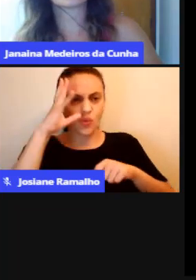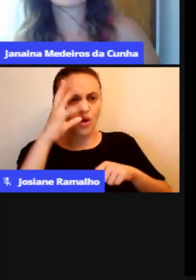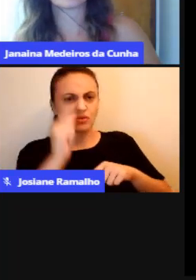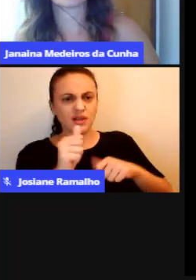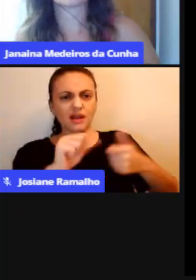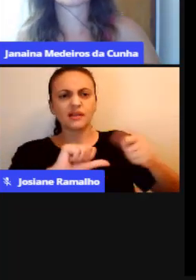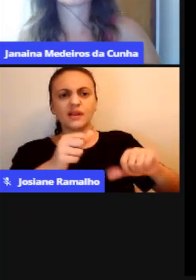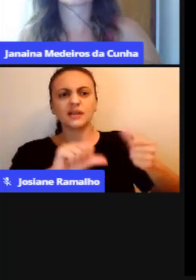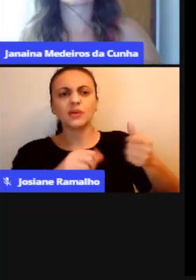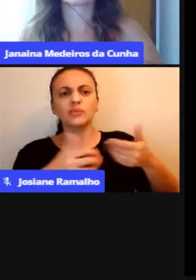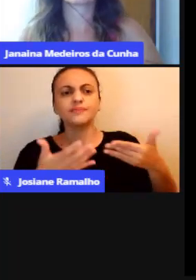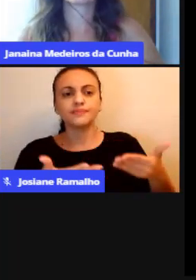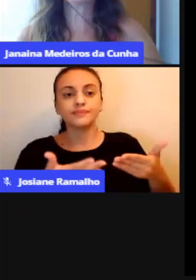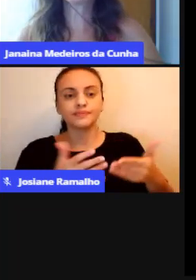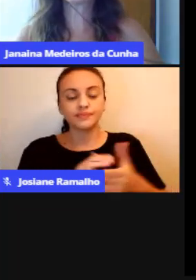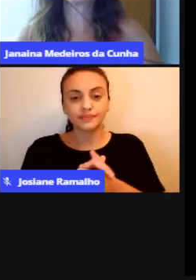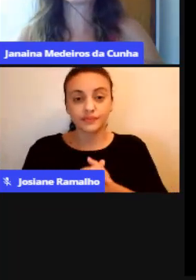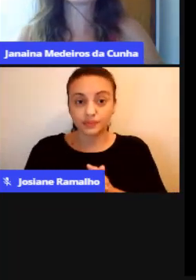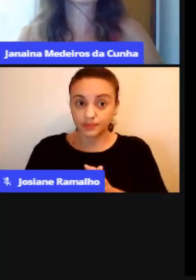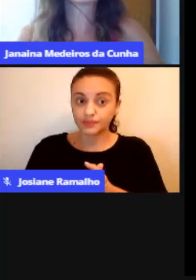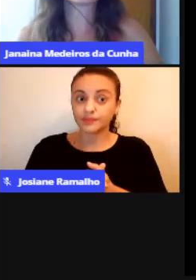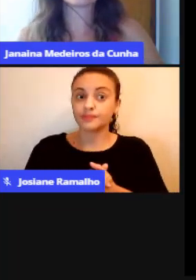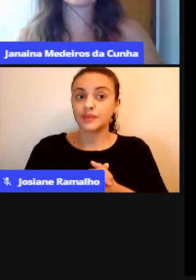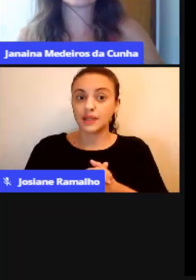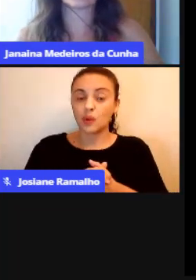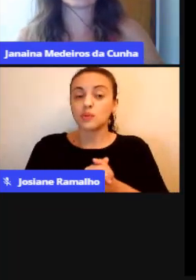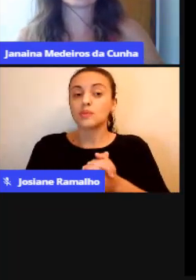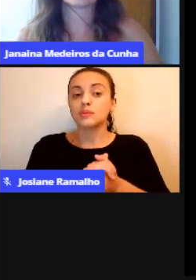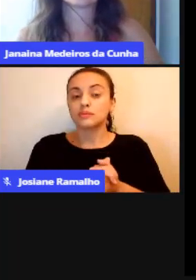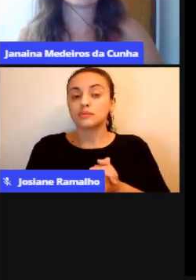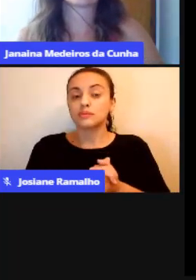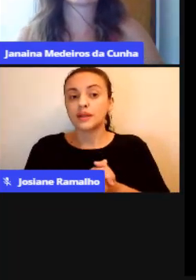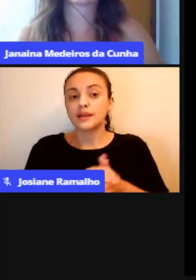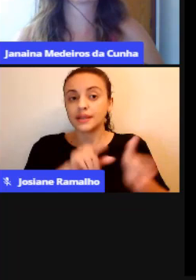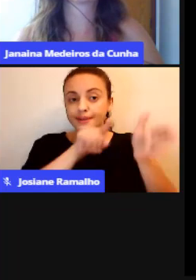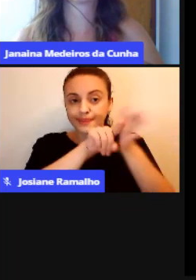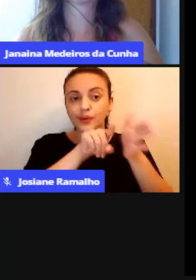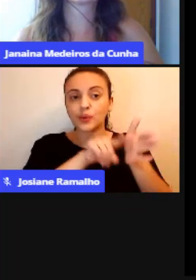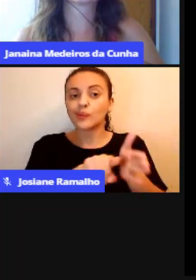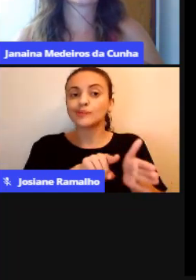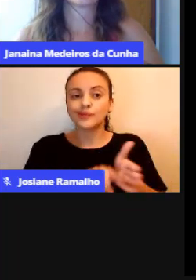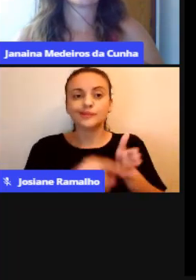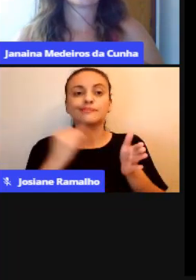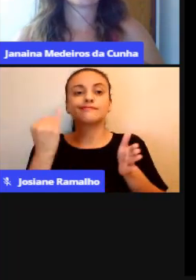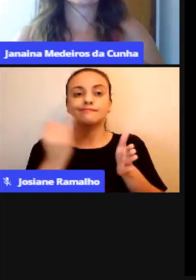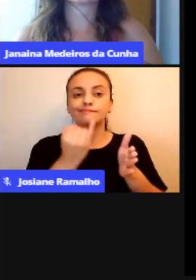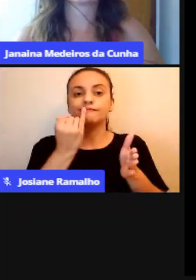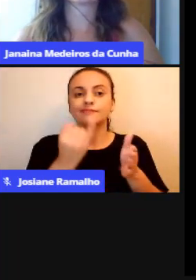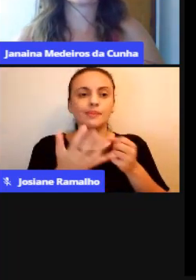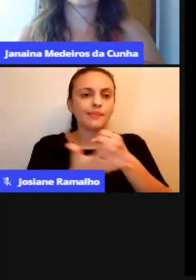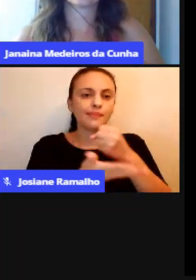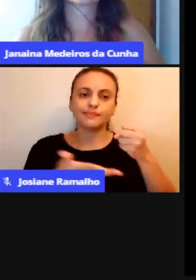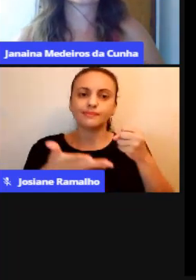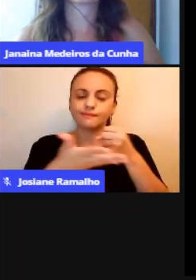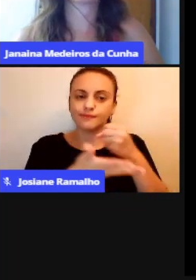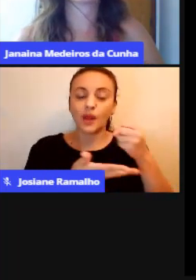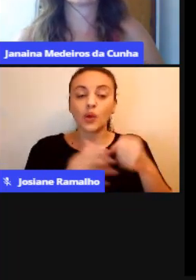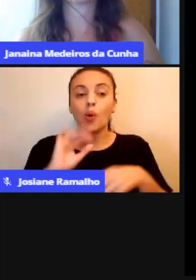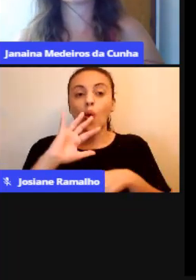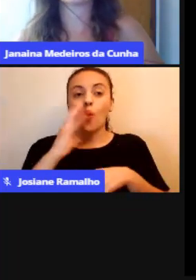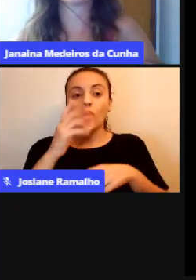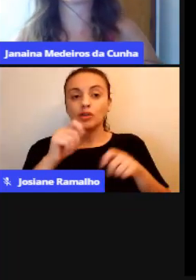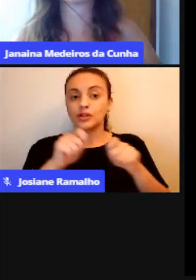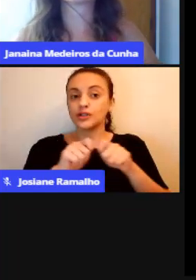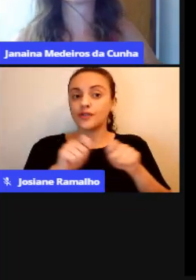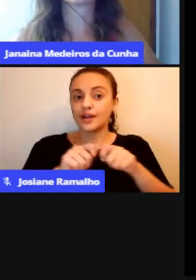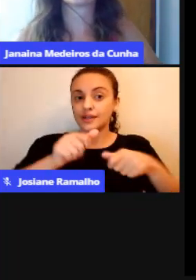desta avaliação? Isso é fundamental, né? Então, quando nós fazemos avaliações diagnósticas, que já vou